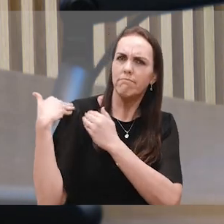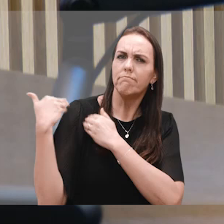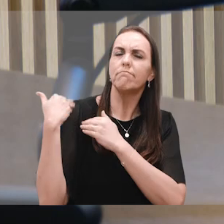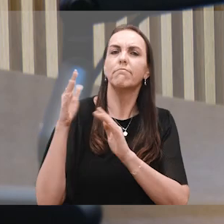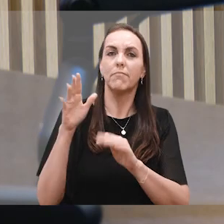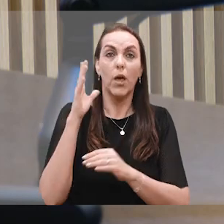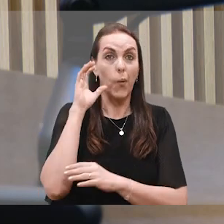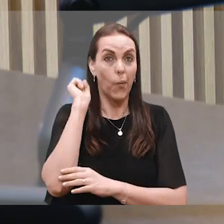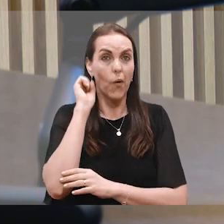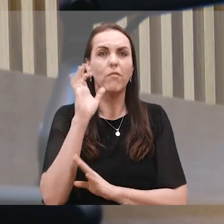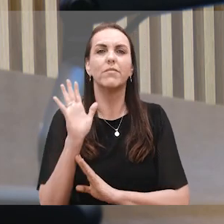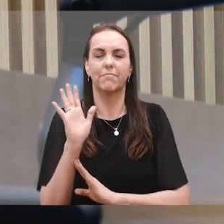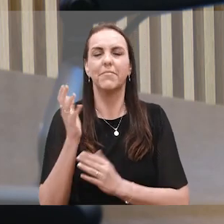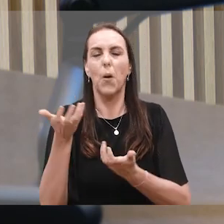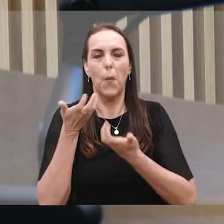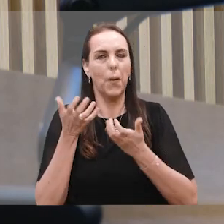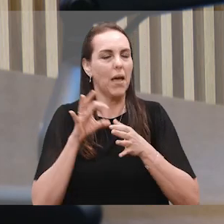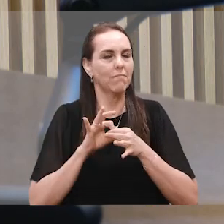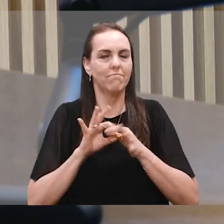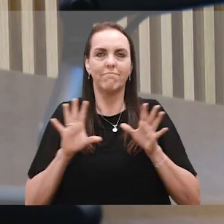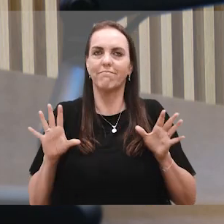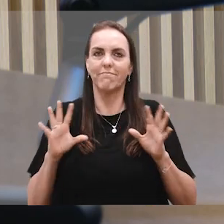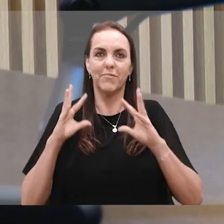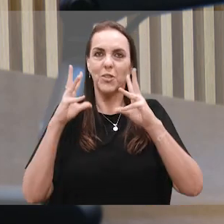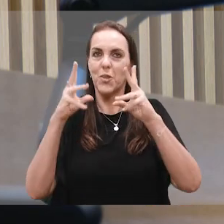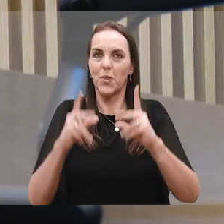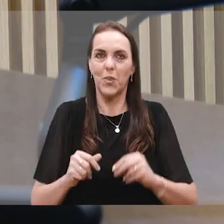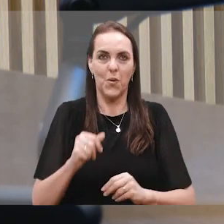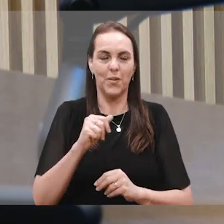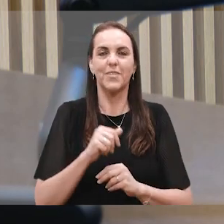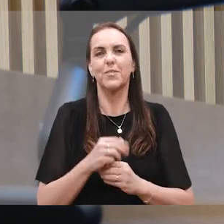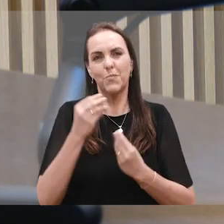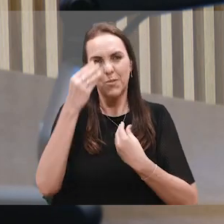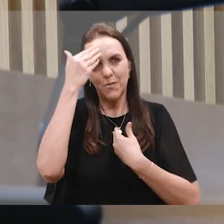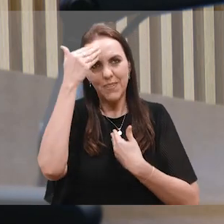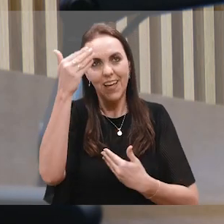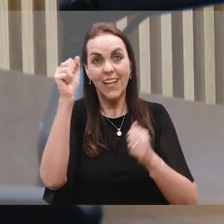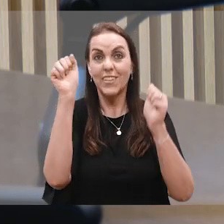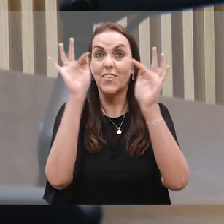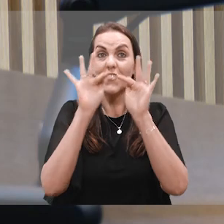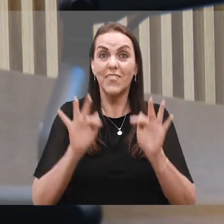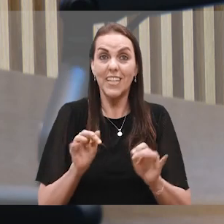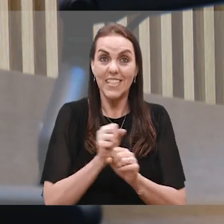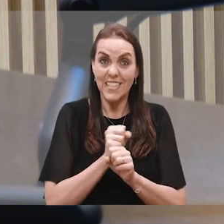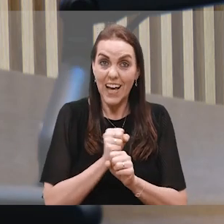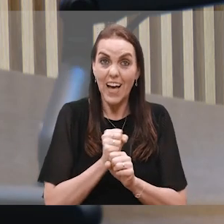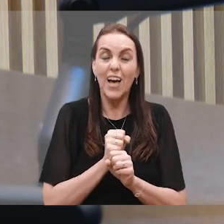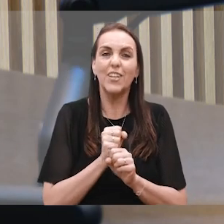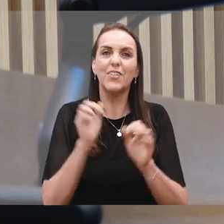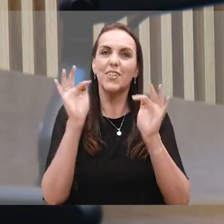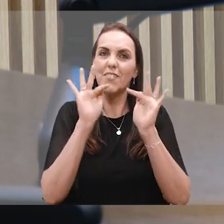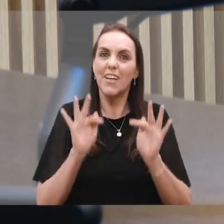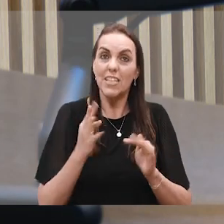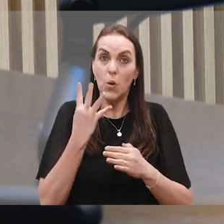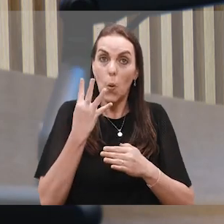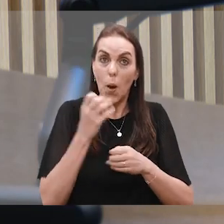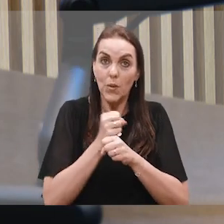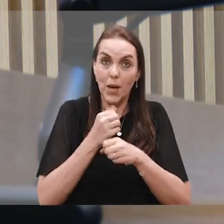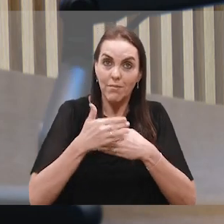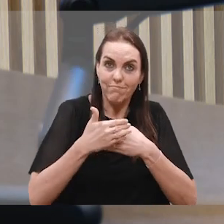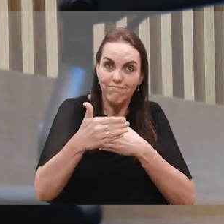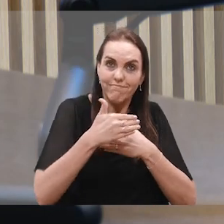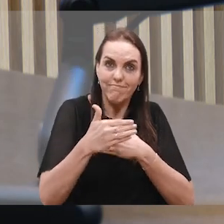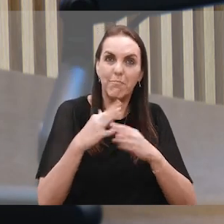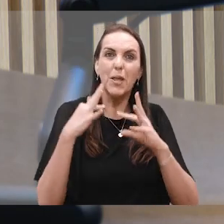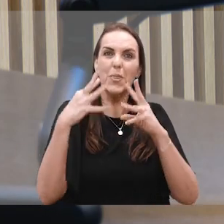eu ouvindo. Então, eu quero deixar o mandato à disposição de todos e de todas. Muito obrigada, um feliz ano, feliz 4